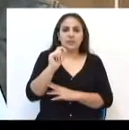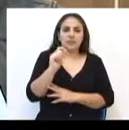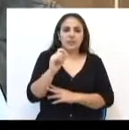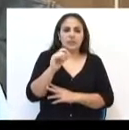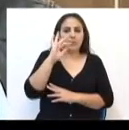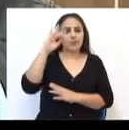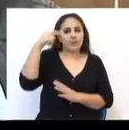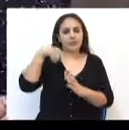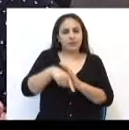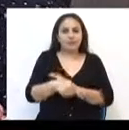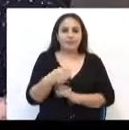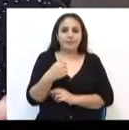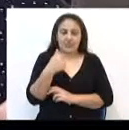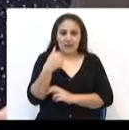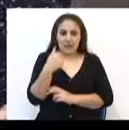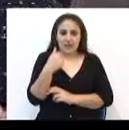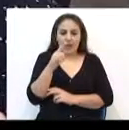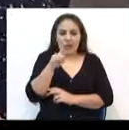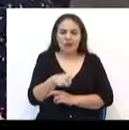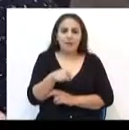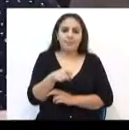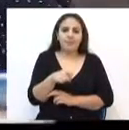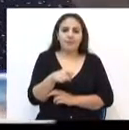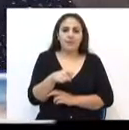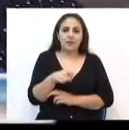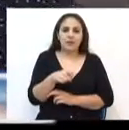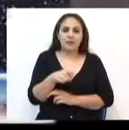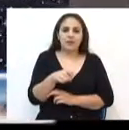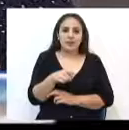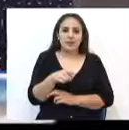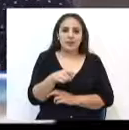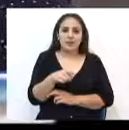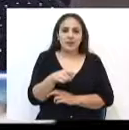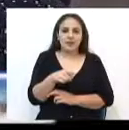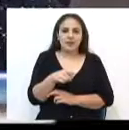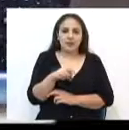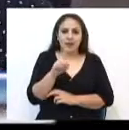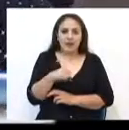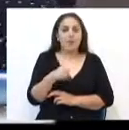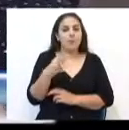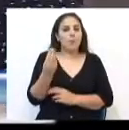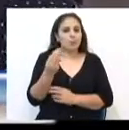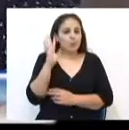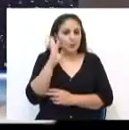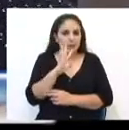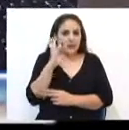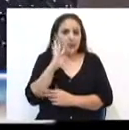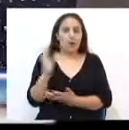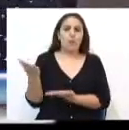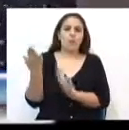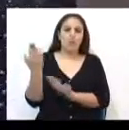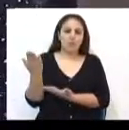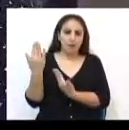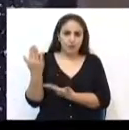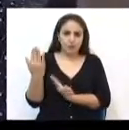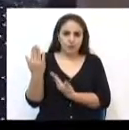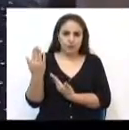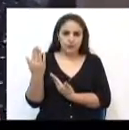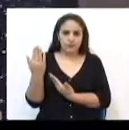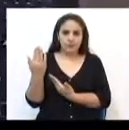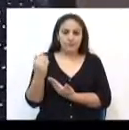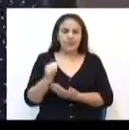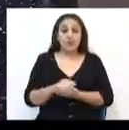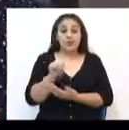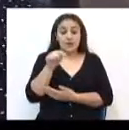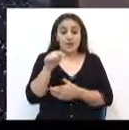uma autorreflexão, né? É uma homenagem bem bacana, né? Isso